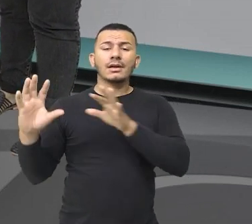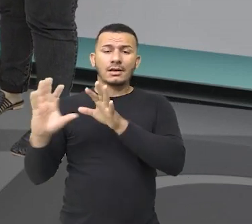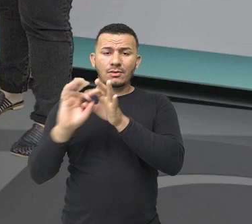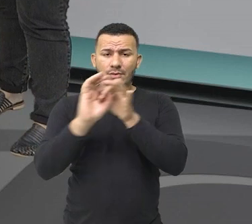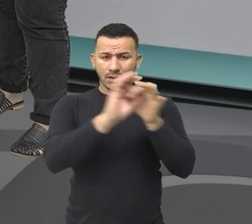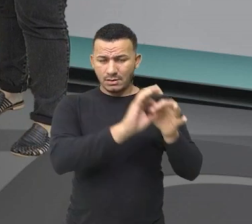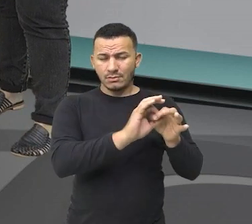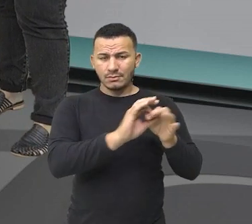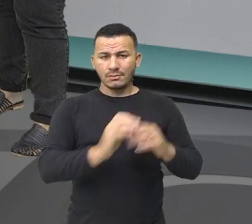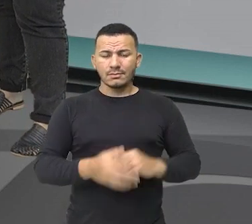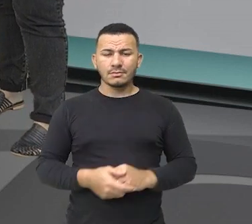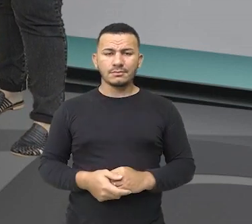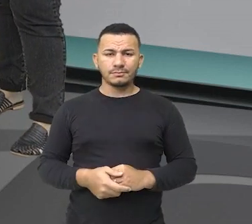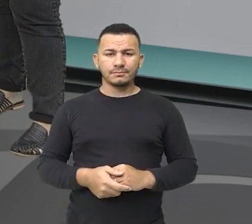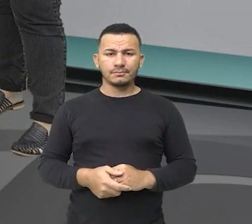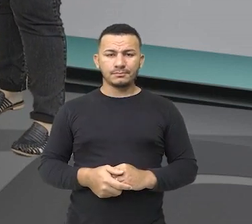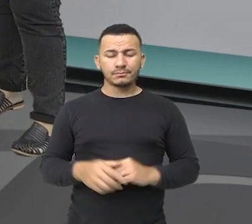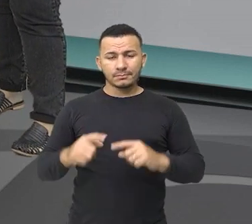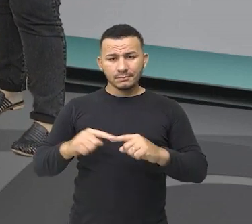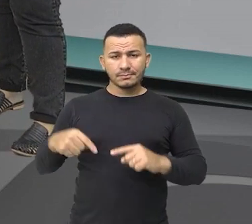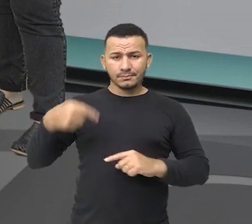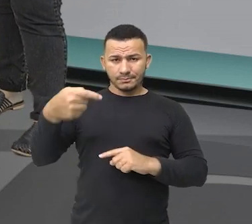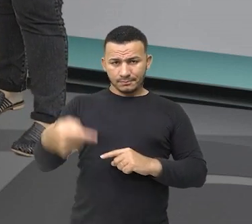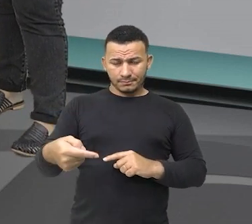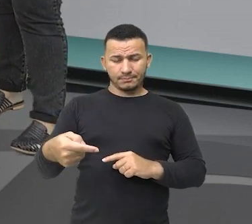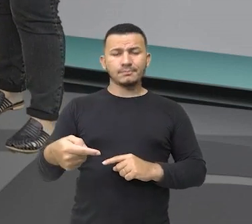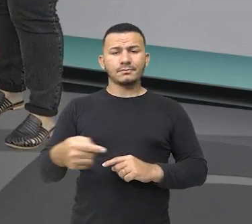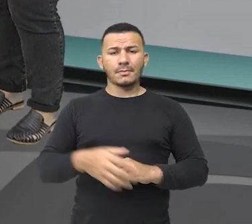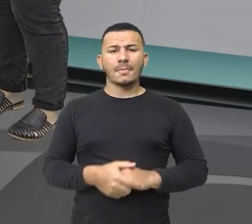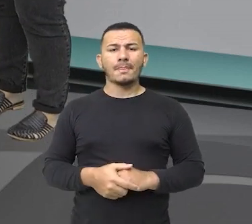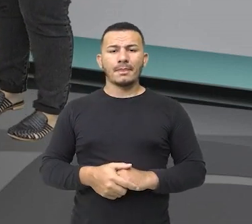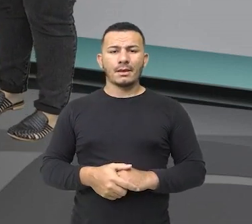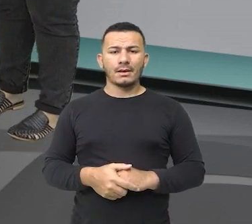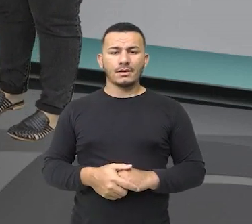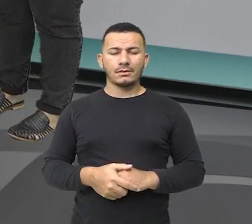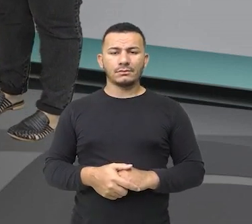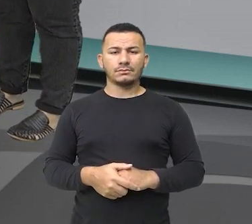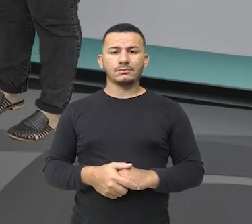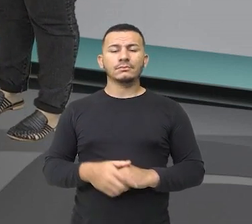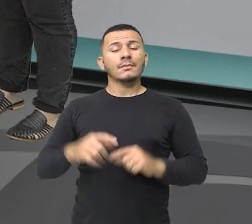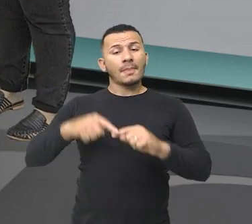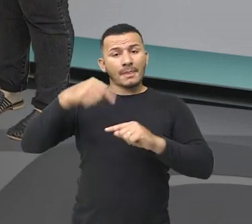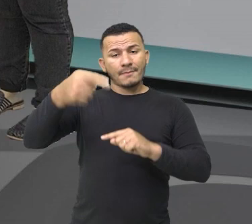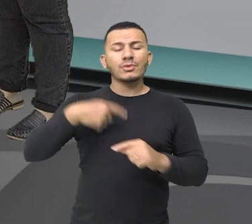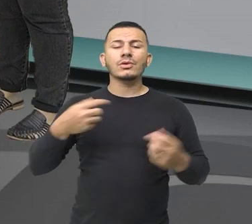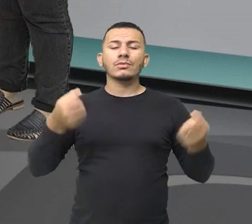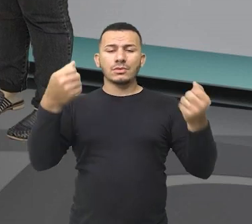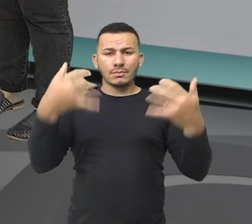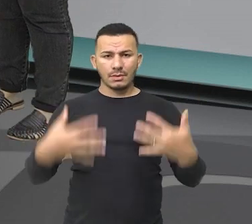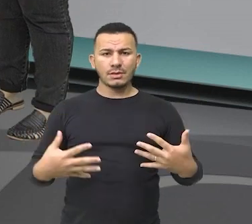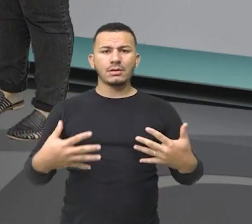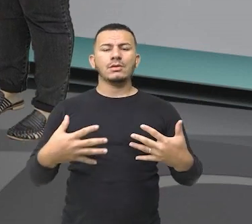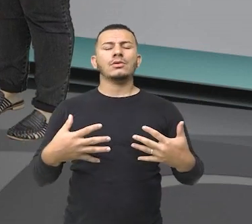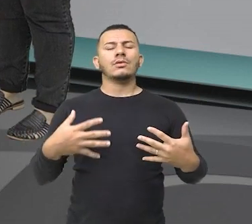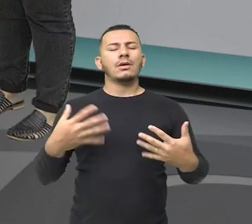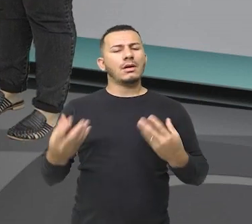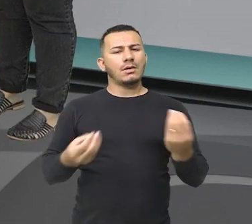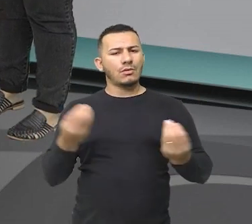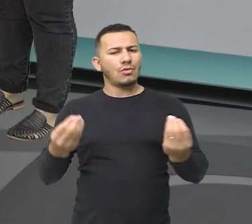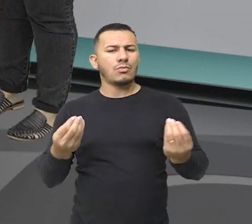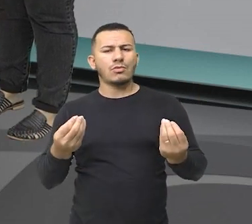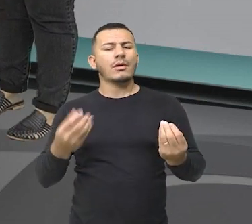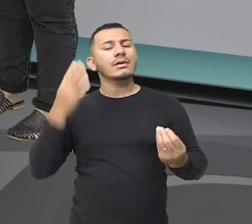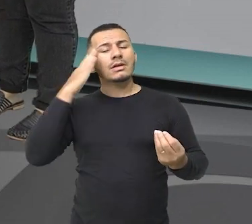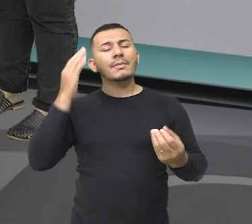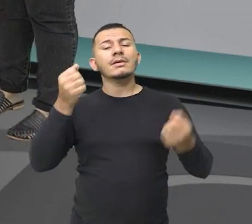E mais adiante, eu digo o porquê, né? Eu vou explicar. E aí, para explicar, eu uso o